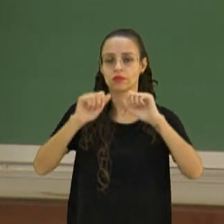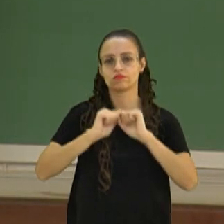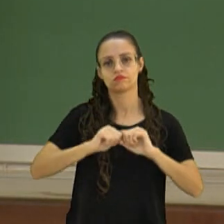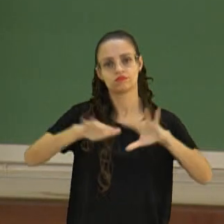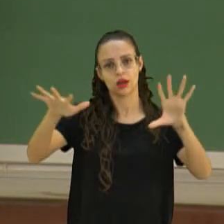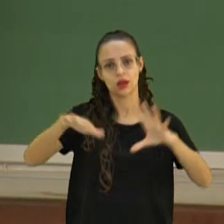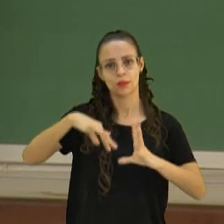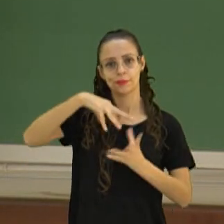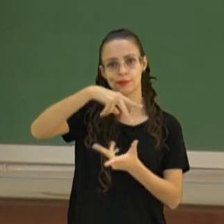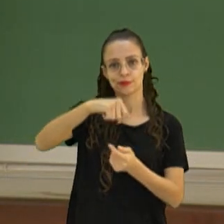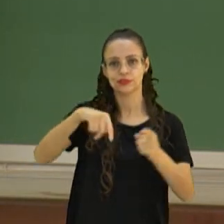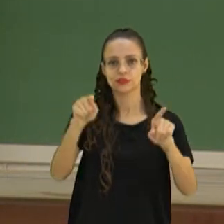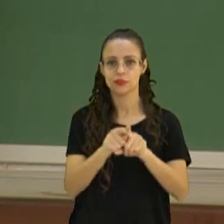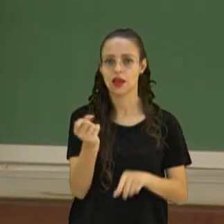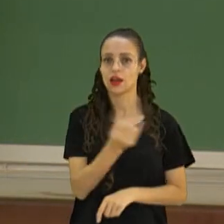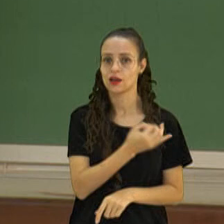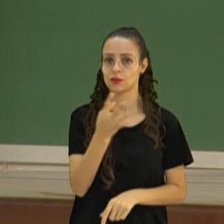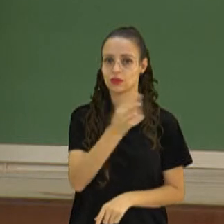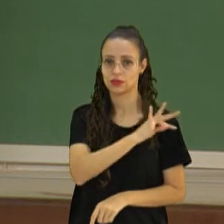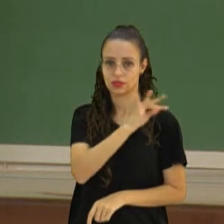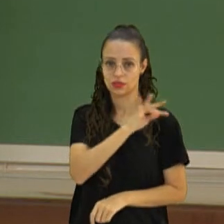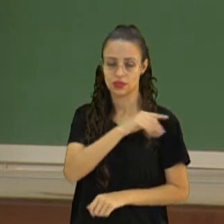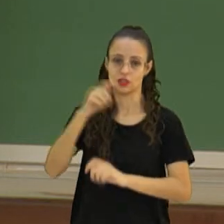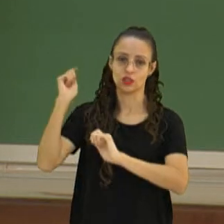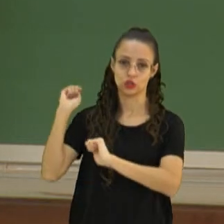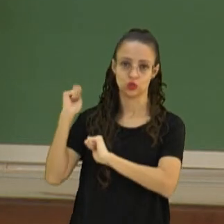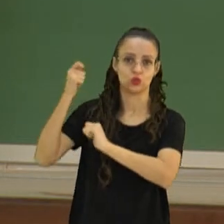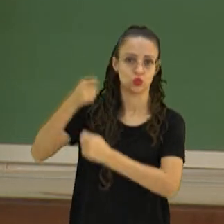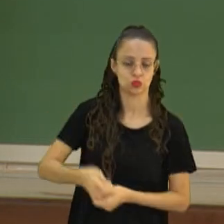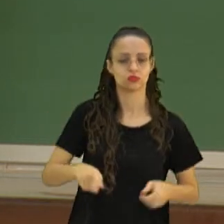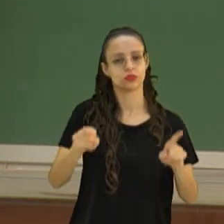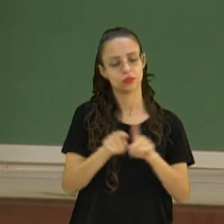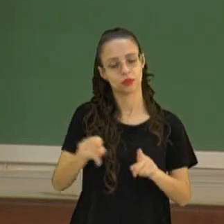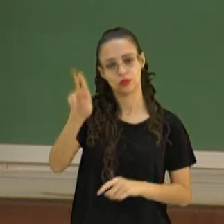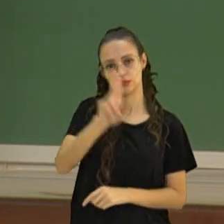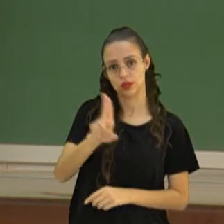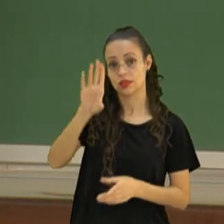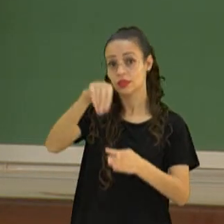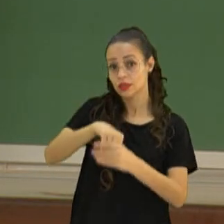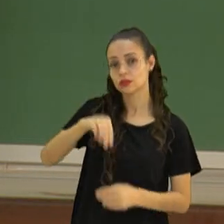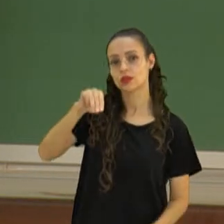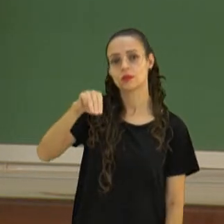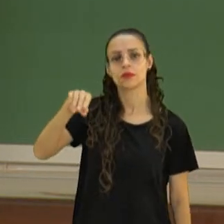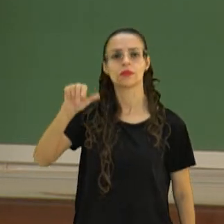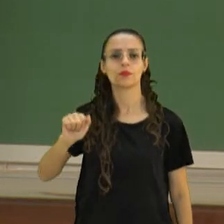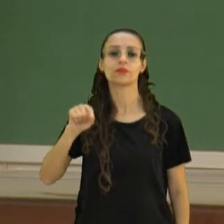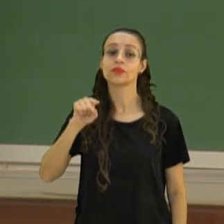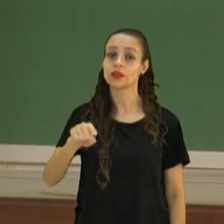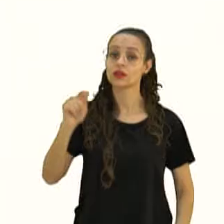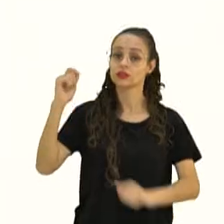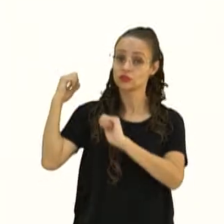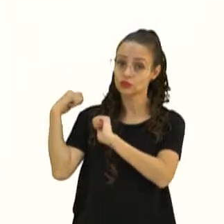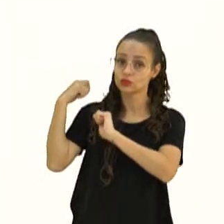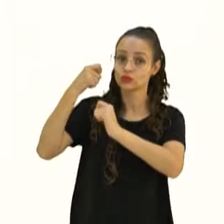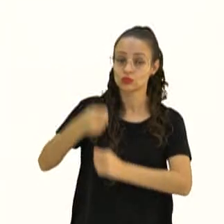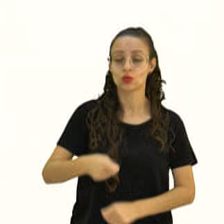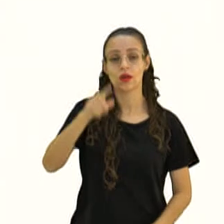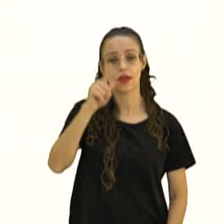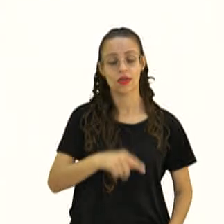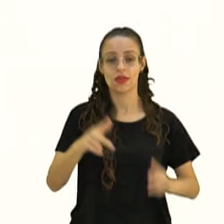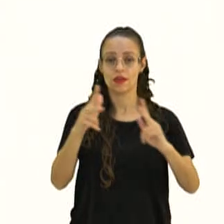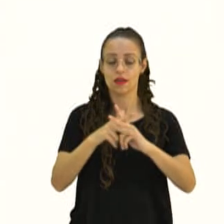mundialmente, né, algumas das técnicas do judô também são usadas dentro do MMA, né. Então, retomando, o judô é uma arte marcial esportiva